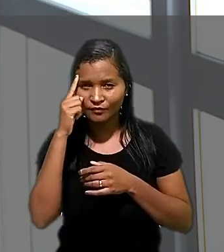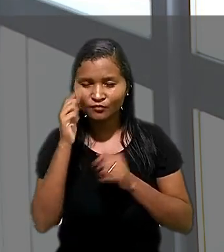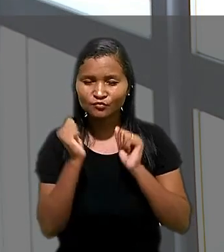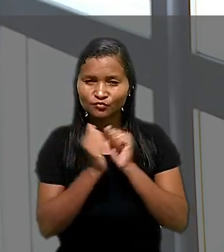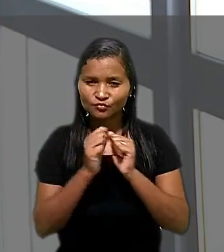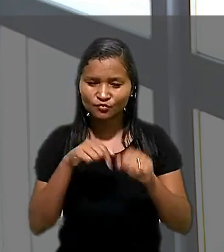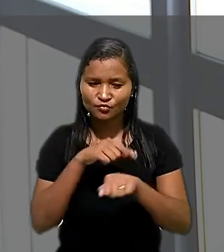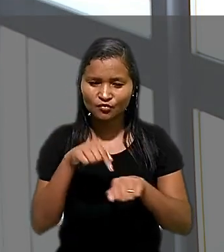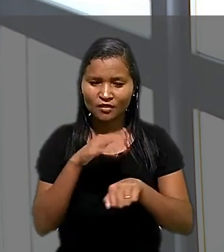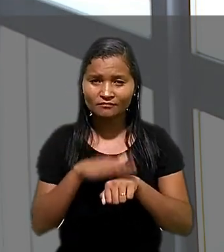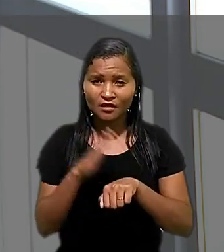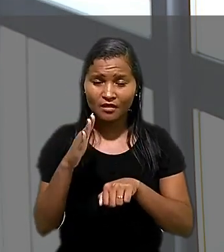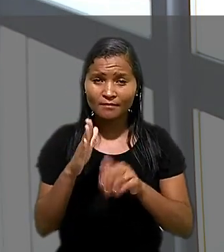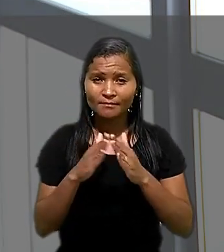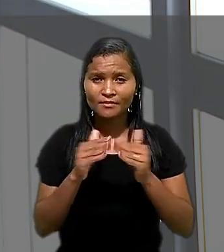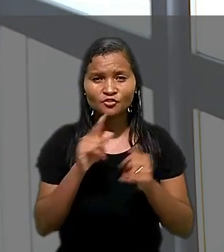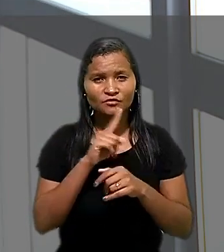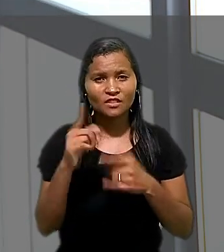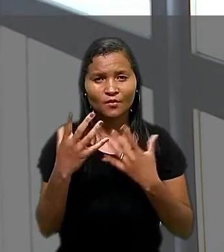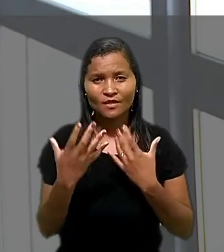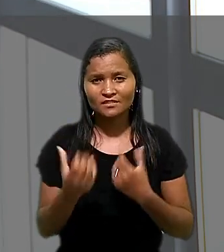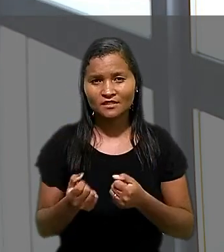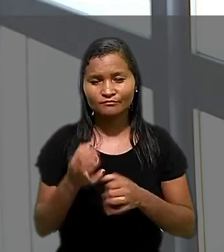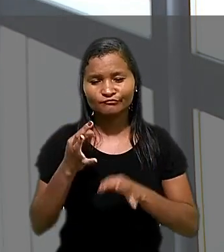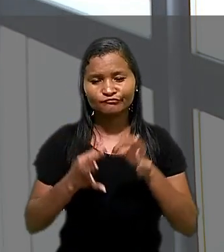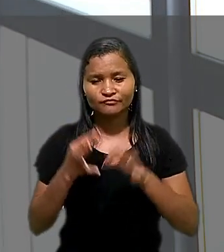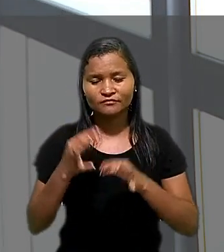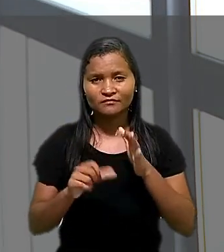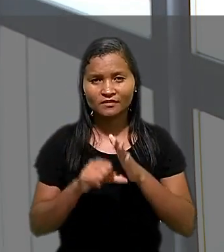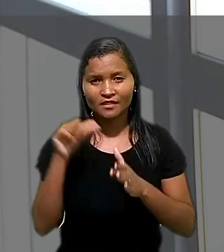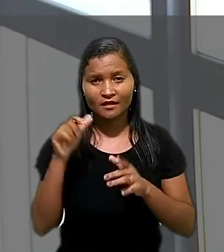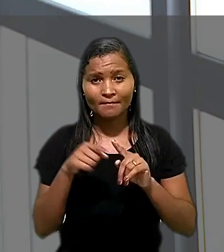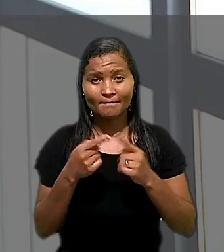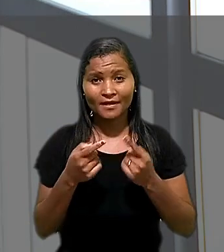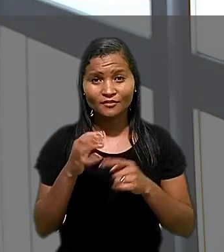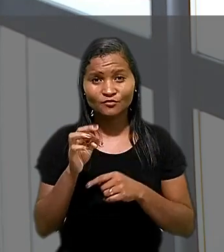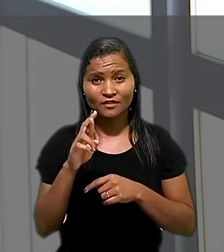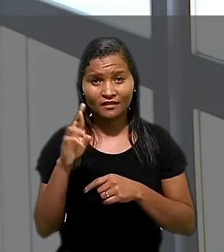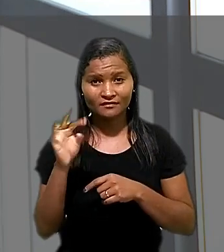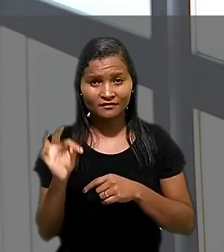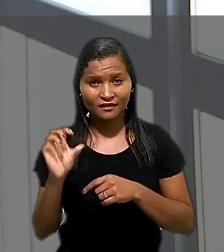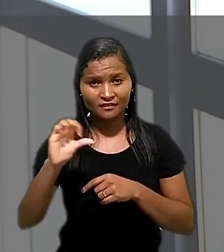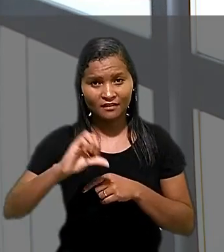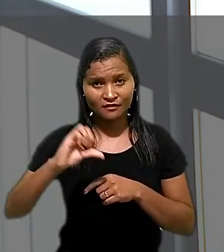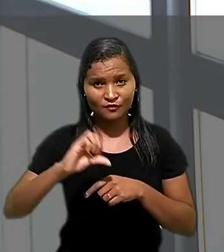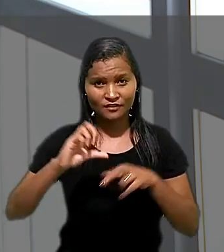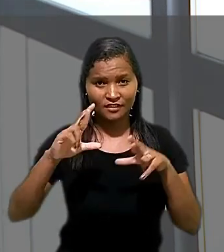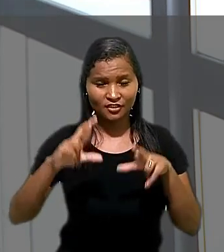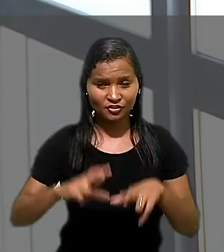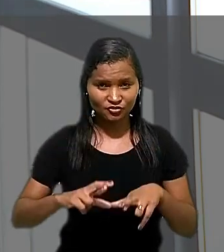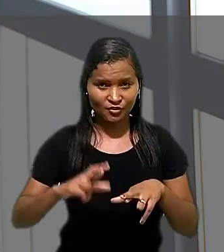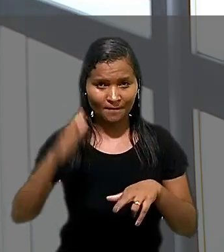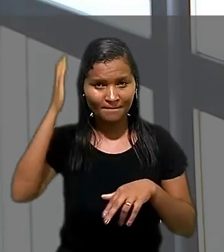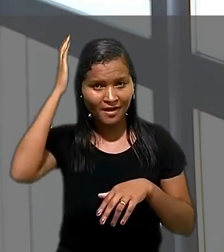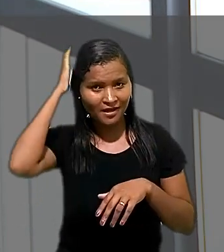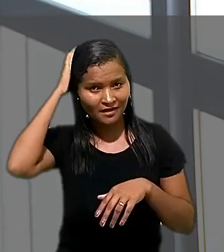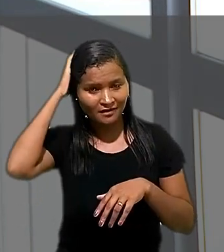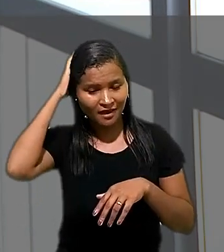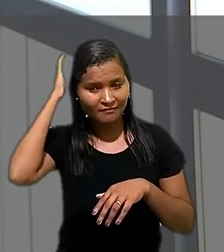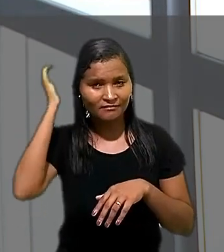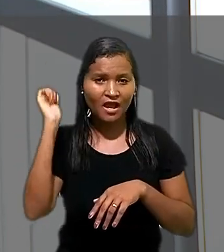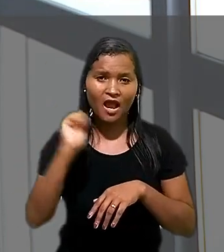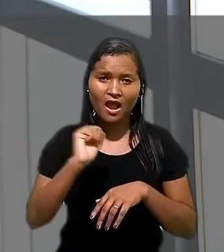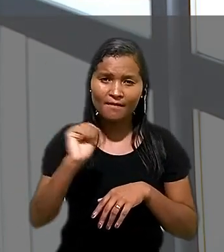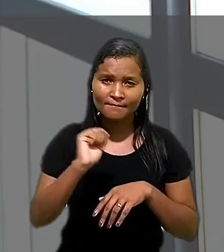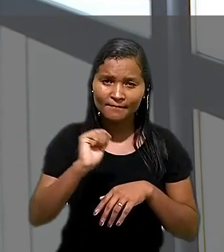horas extras. O pedido foi negado pelo juízo de primeiro grau, mas o Tribunal Regional do Trabalho da 9ª Região no Paraná excluiu